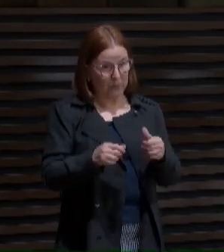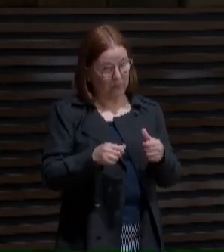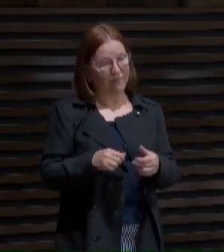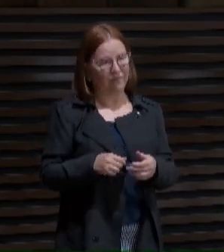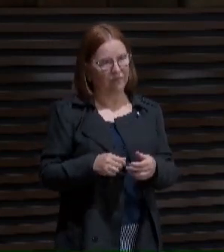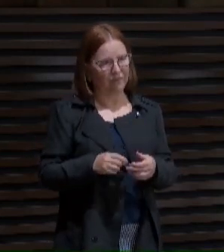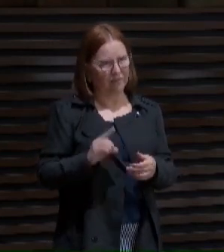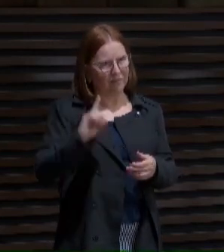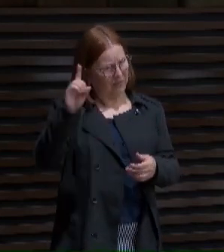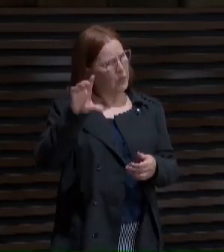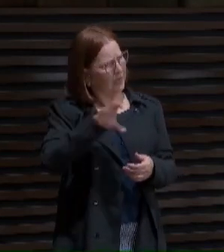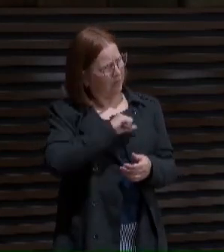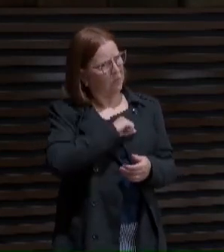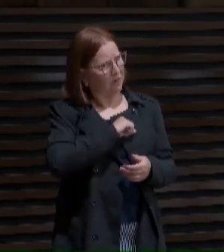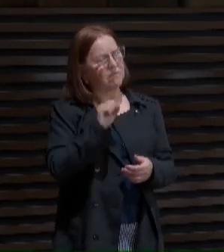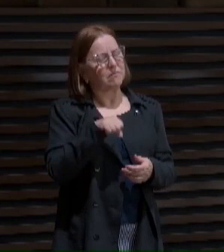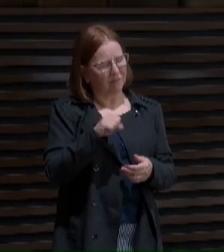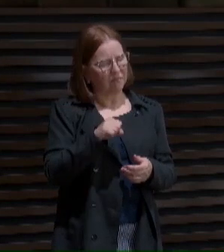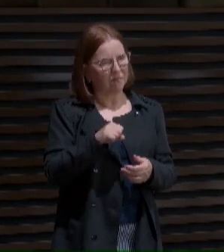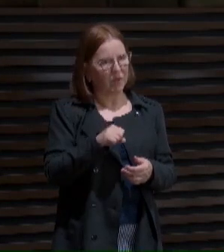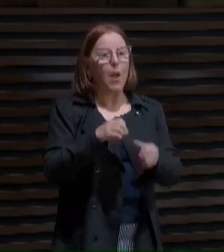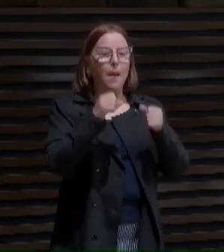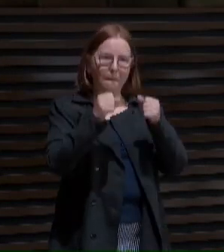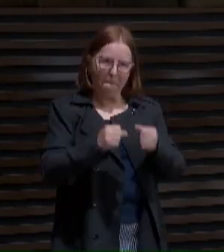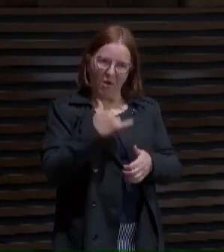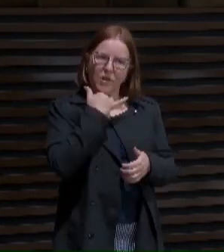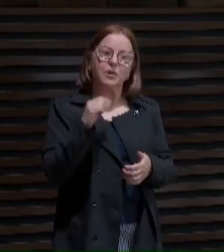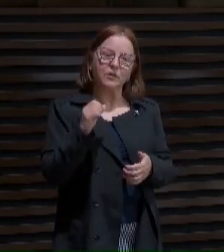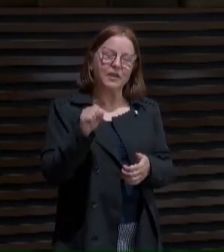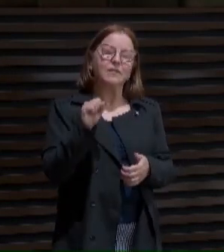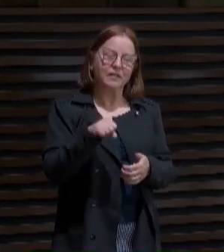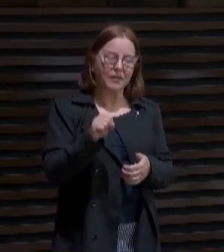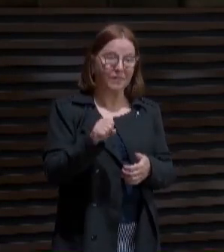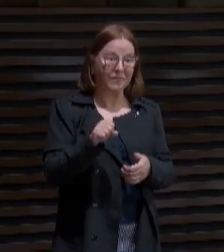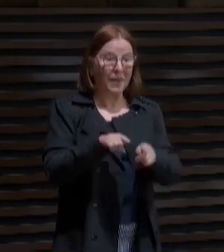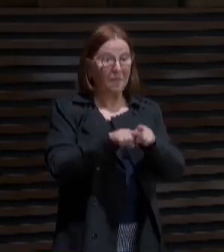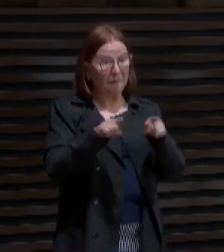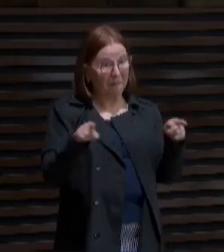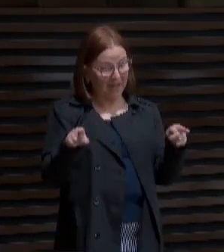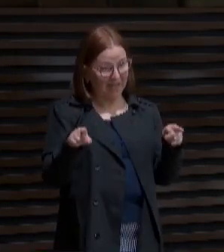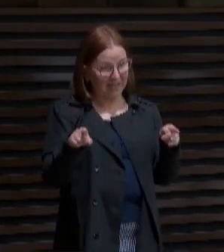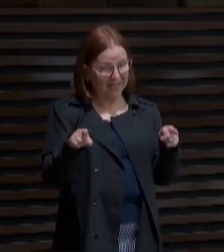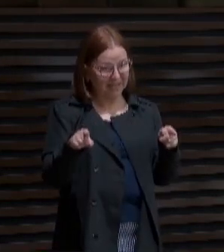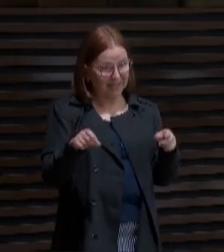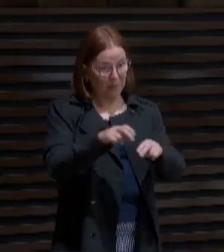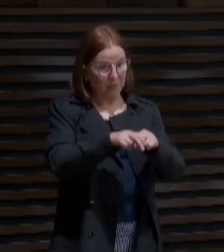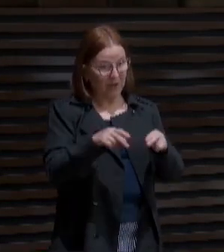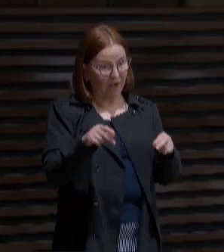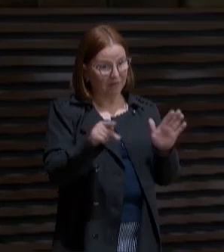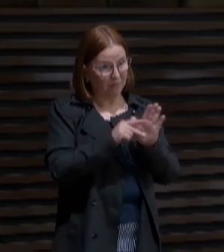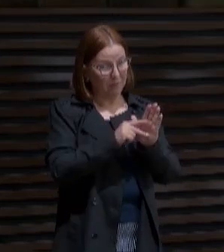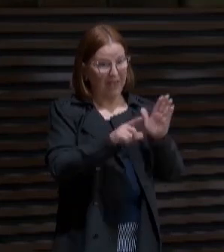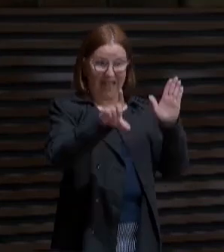Deus não é amor, Fernando? Então Ele pode perdoar? Sim, mas por conta da própria lei que